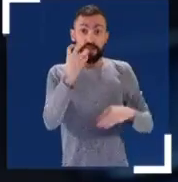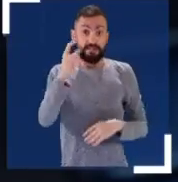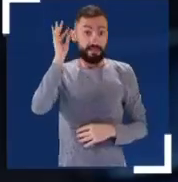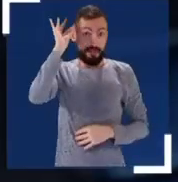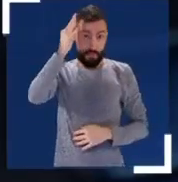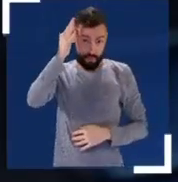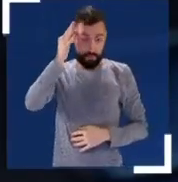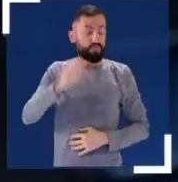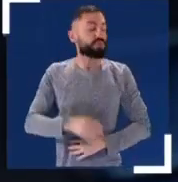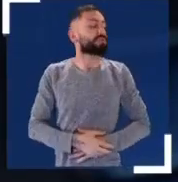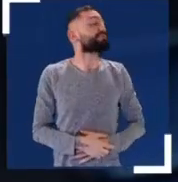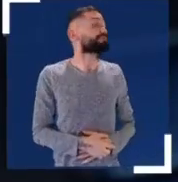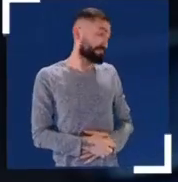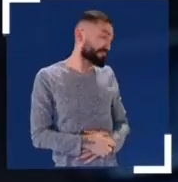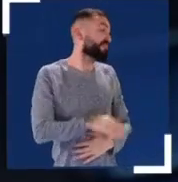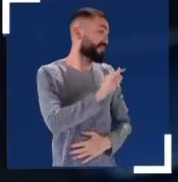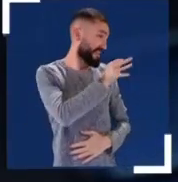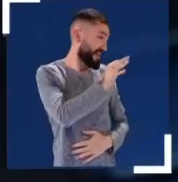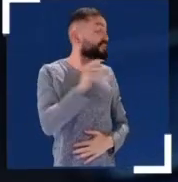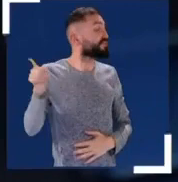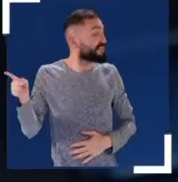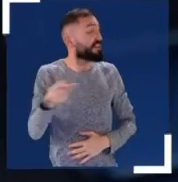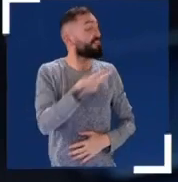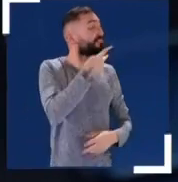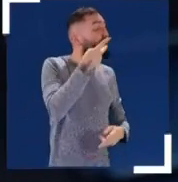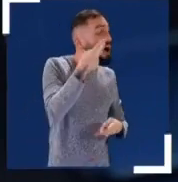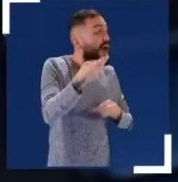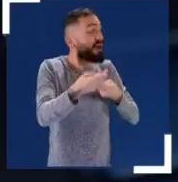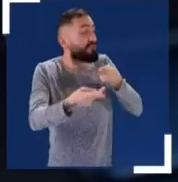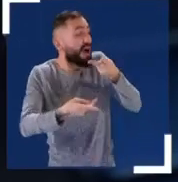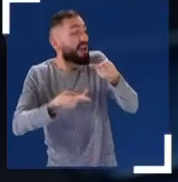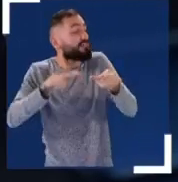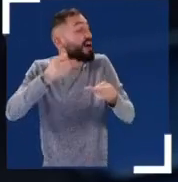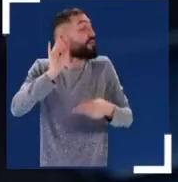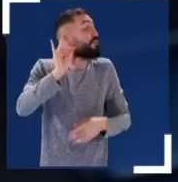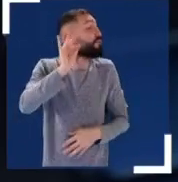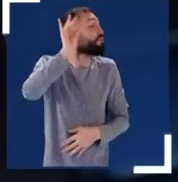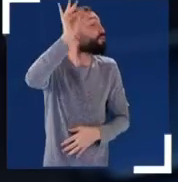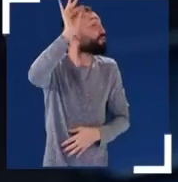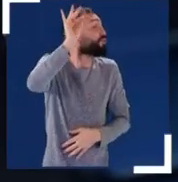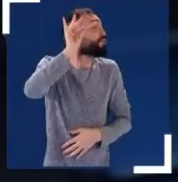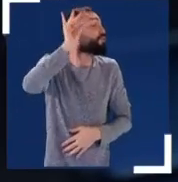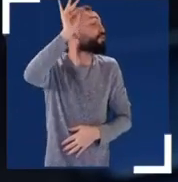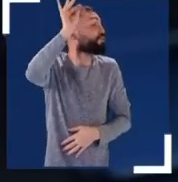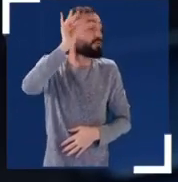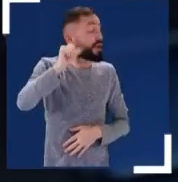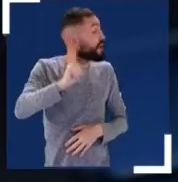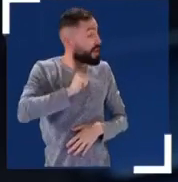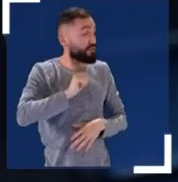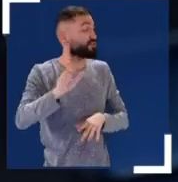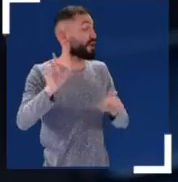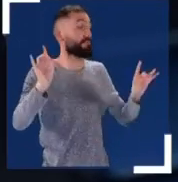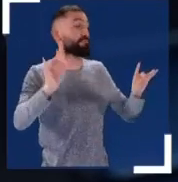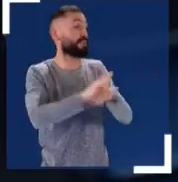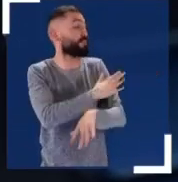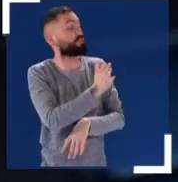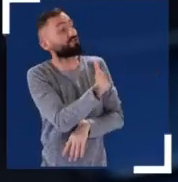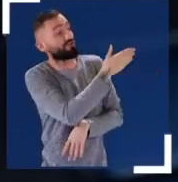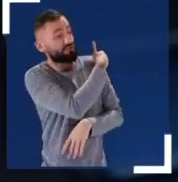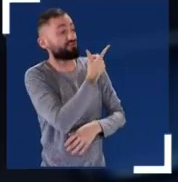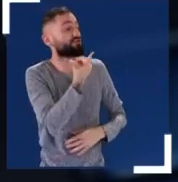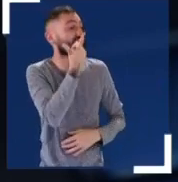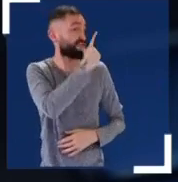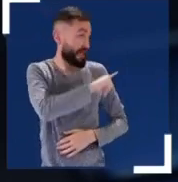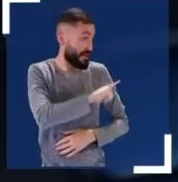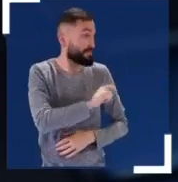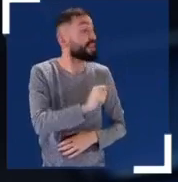diferença concreta. Tudo o que você fala é o que acontecerá. O que eu falo é o que já aconteceu. Já aconteceu. Na